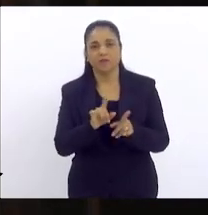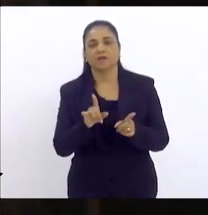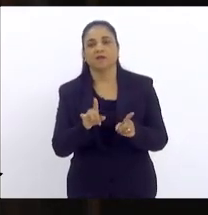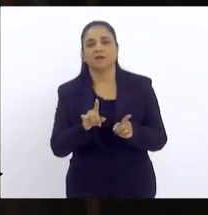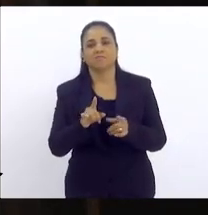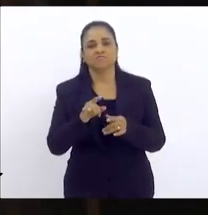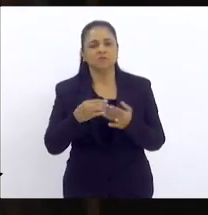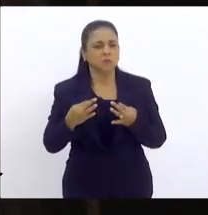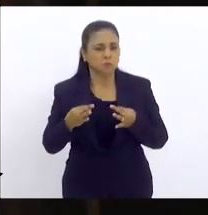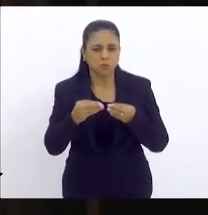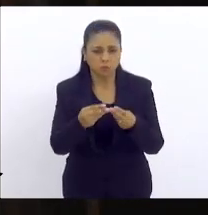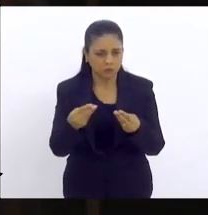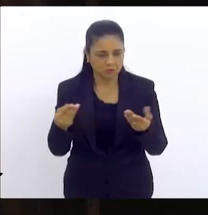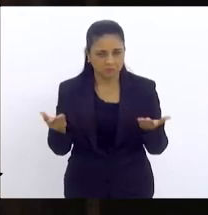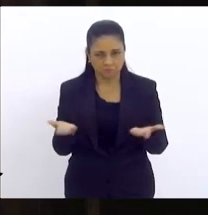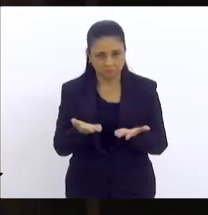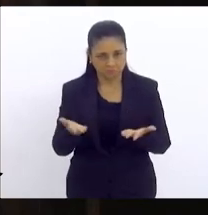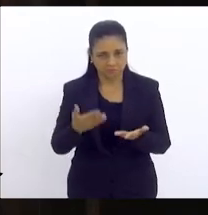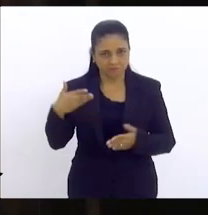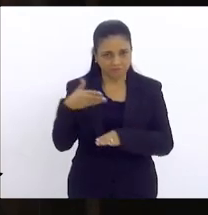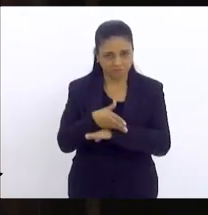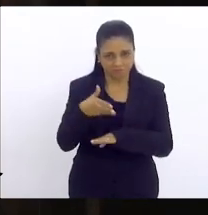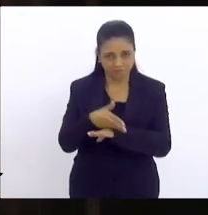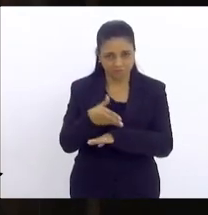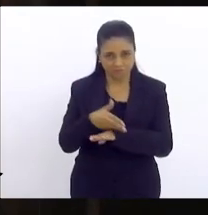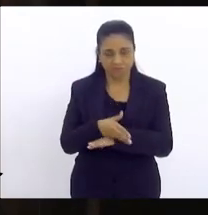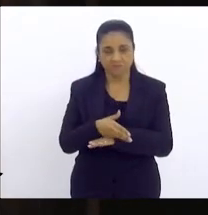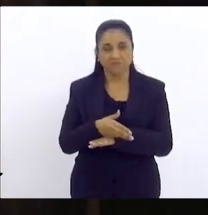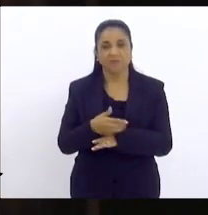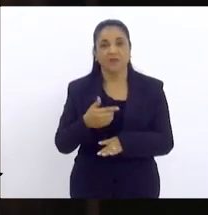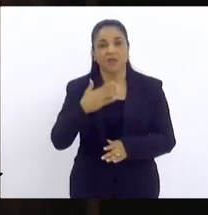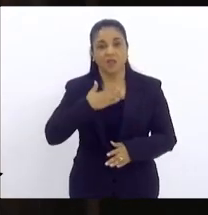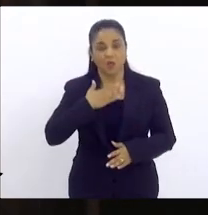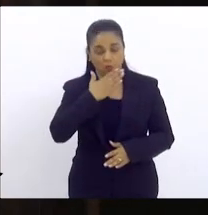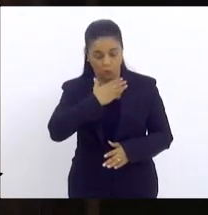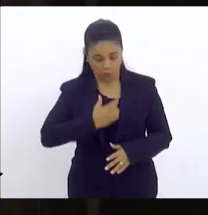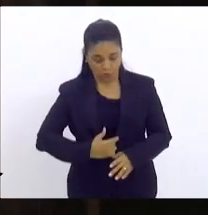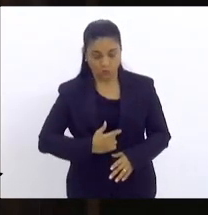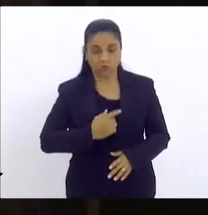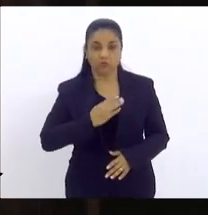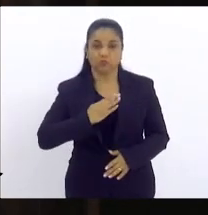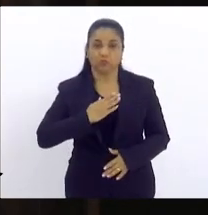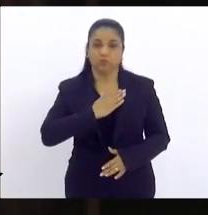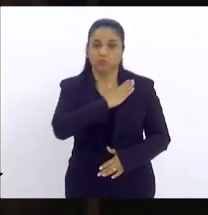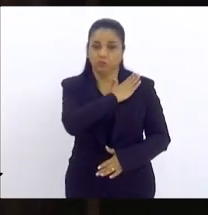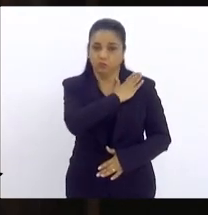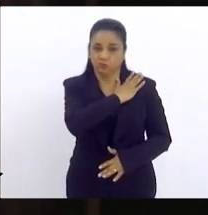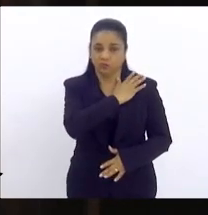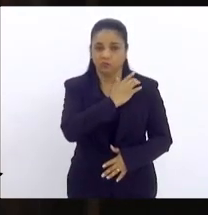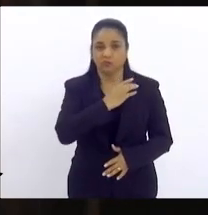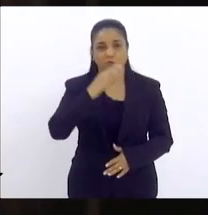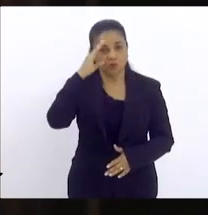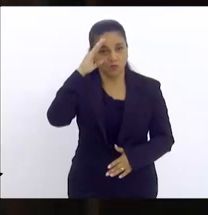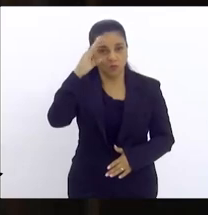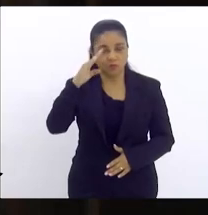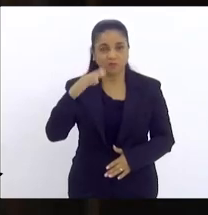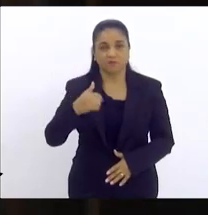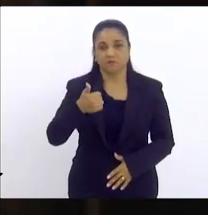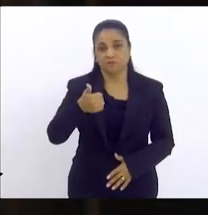presentes eu estou comandante do 15º a exatos 4